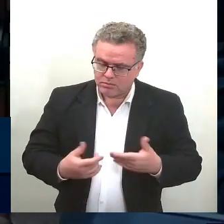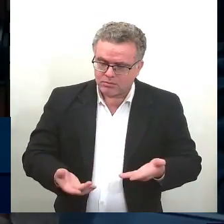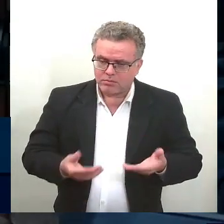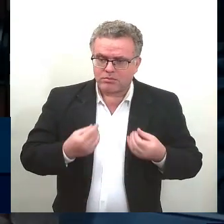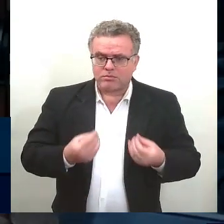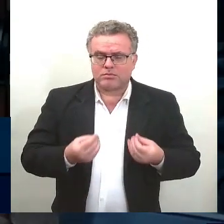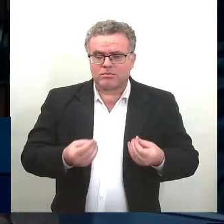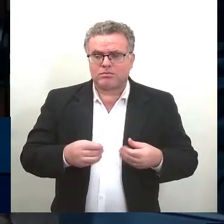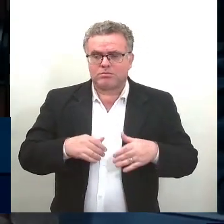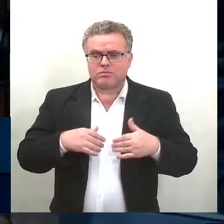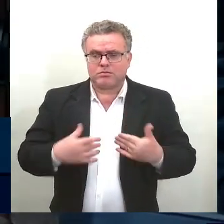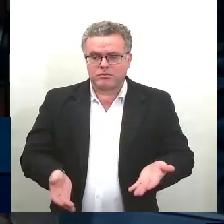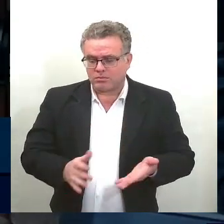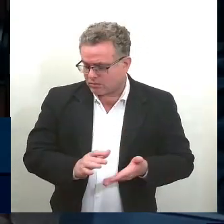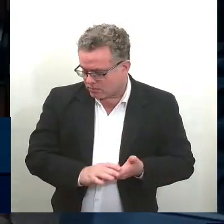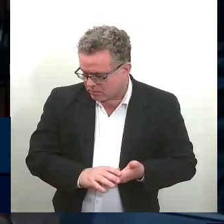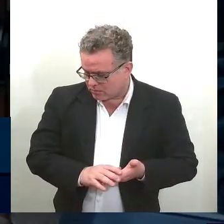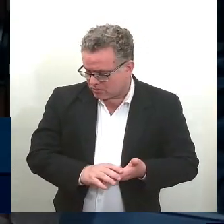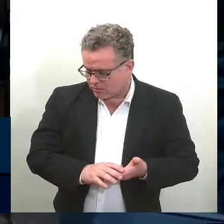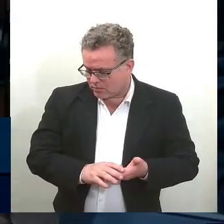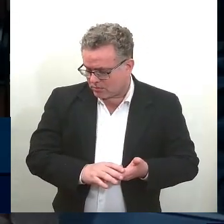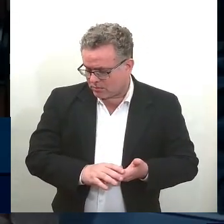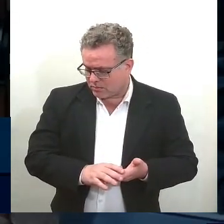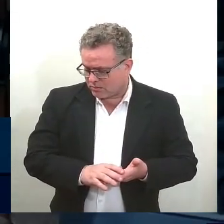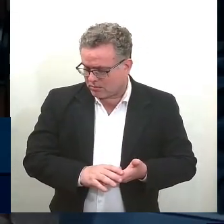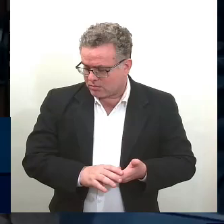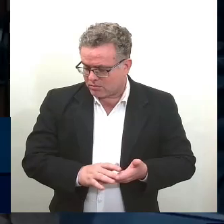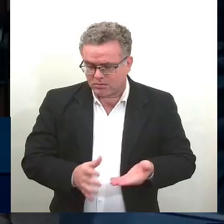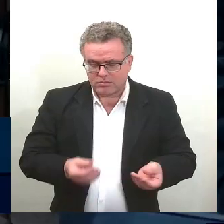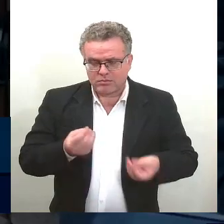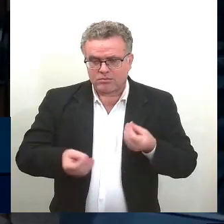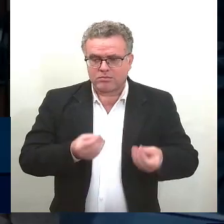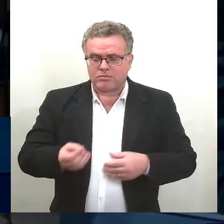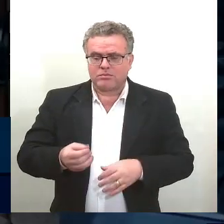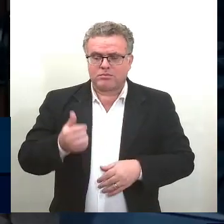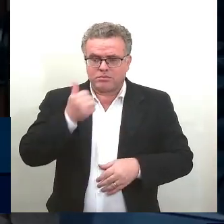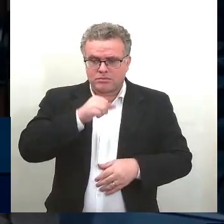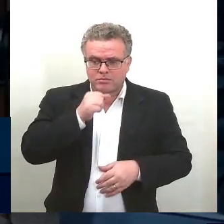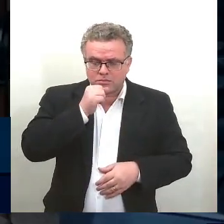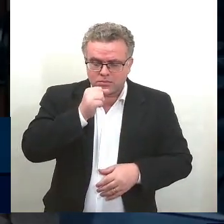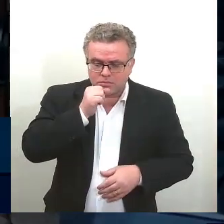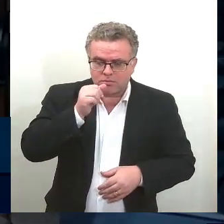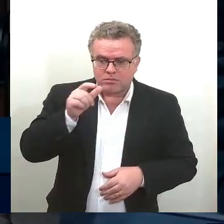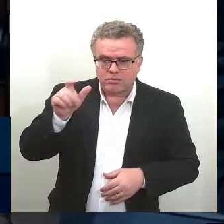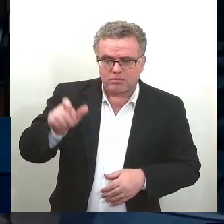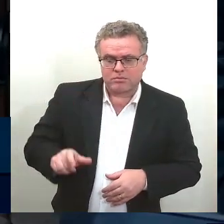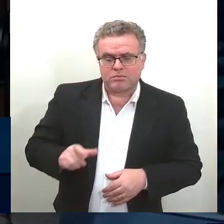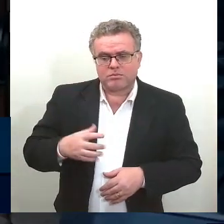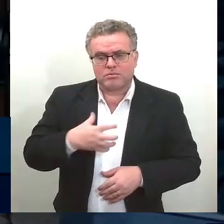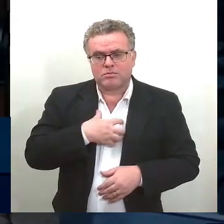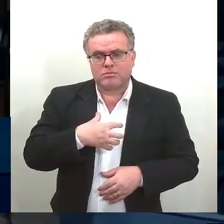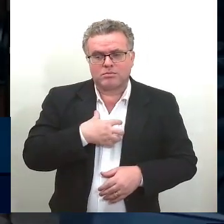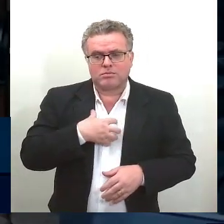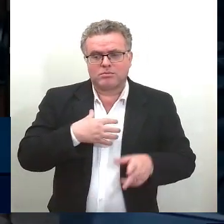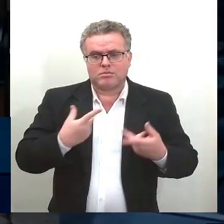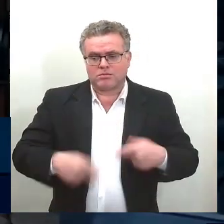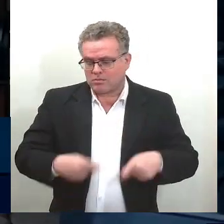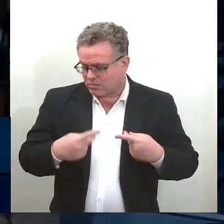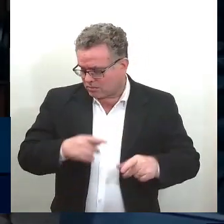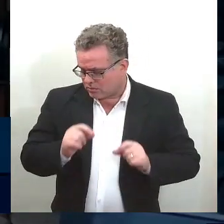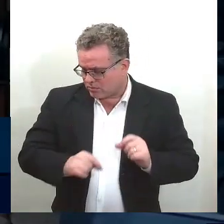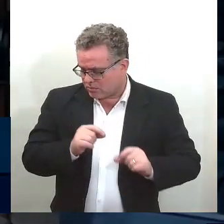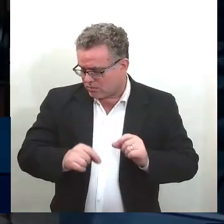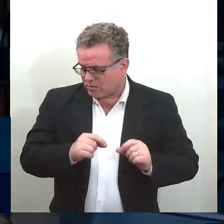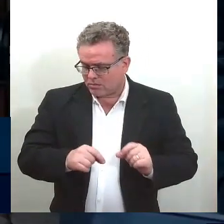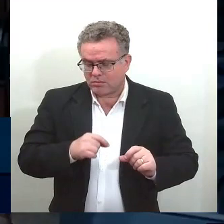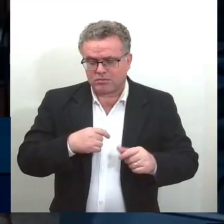hoje eu me encontro mãe dos meus pais, então a gente consegue fazer várias coisas ao mesmo tempo, né? Então,